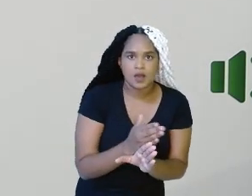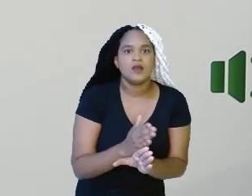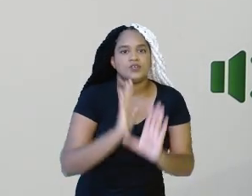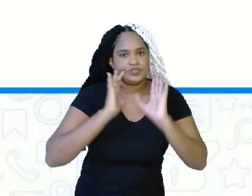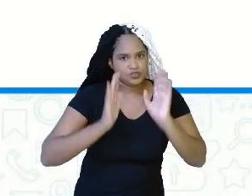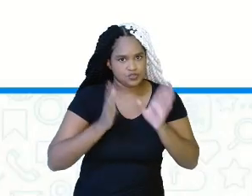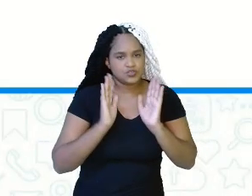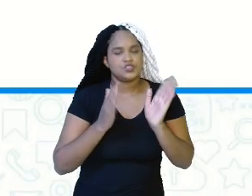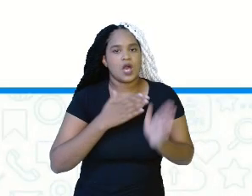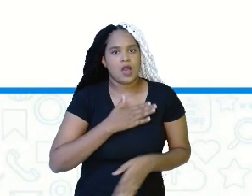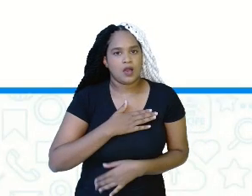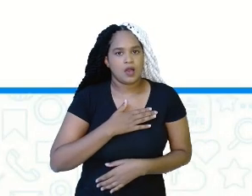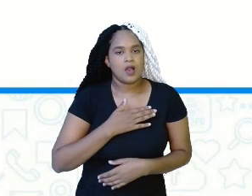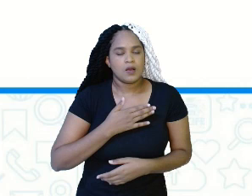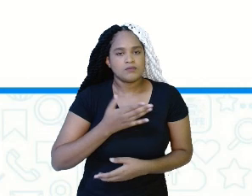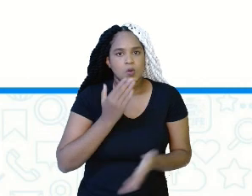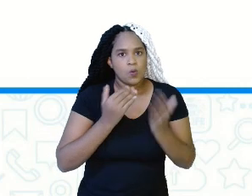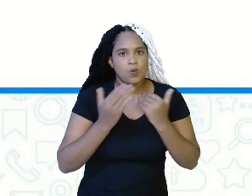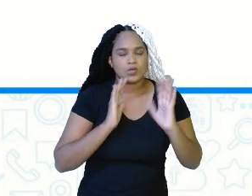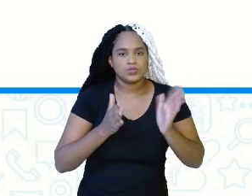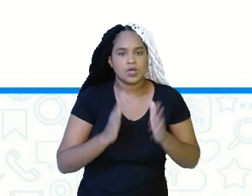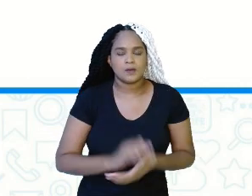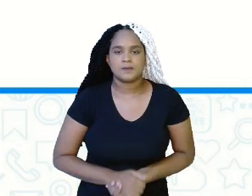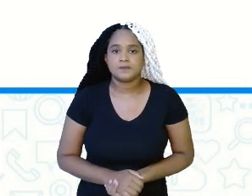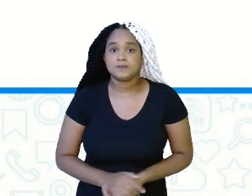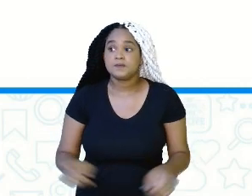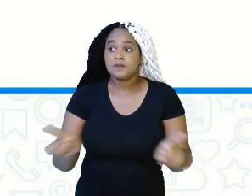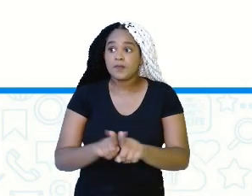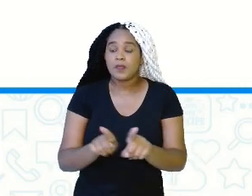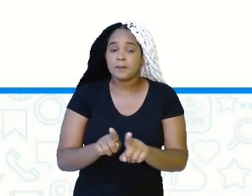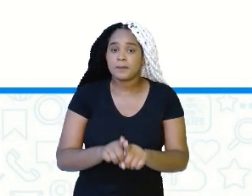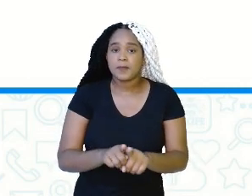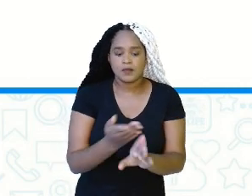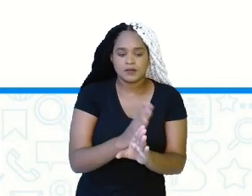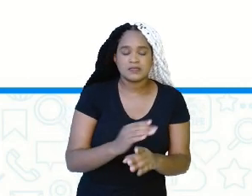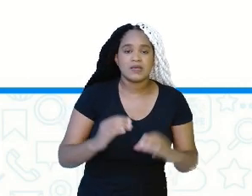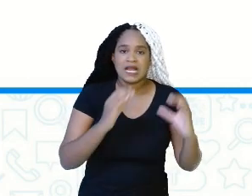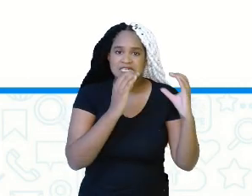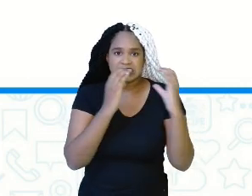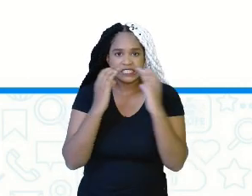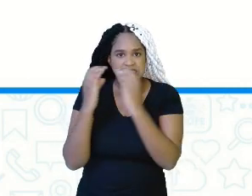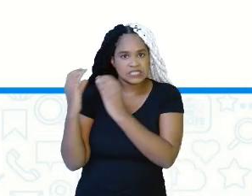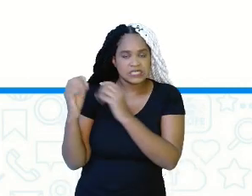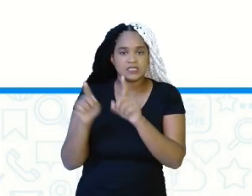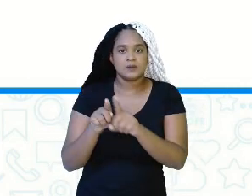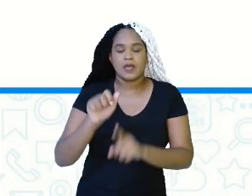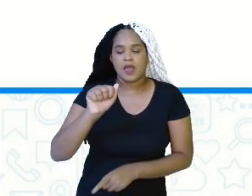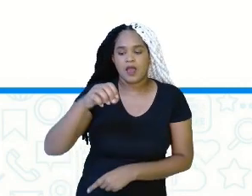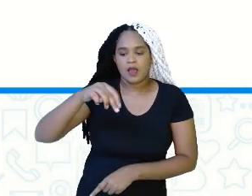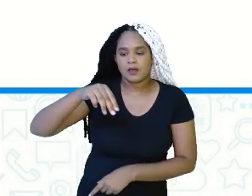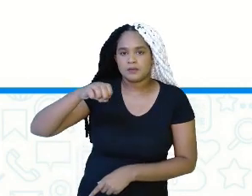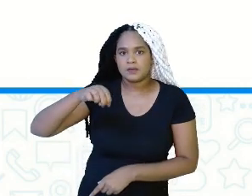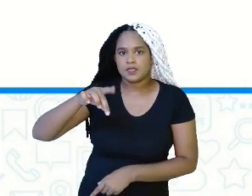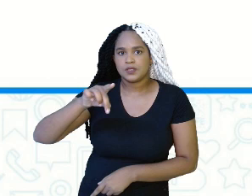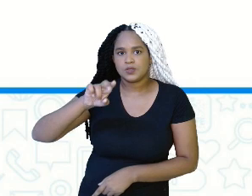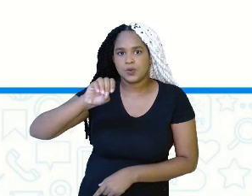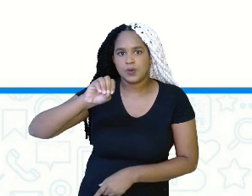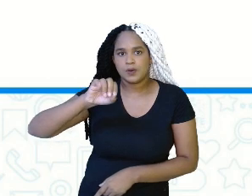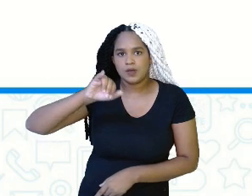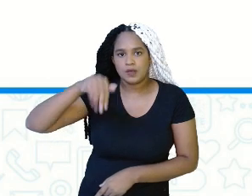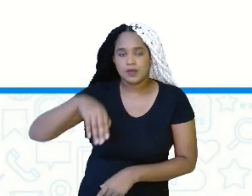época. Aqui temos outros exemplos também, não somente a mandioca, como o milho, o amendoim,